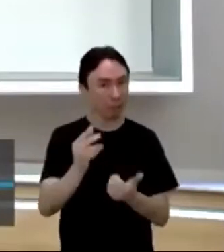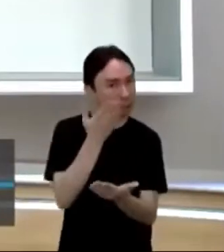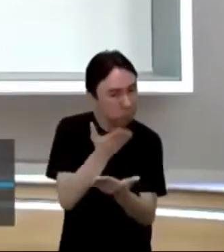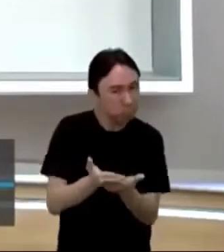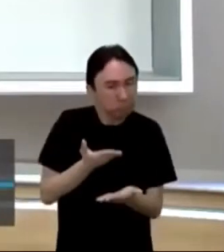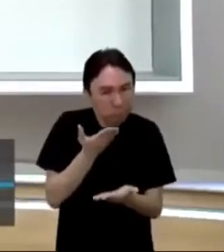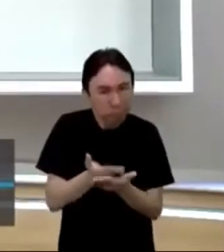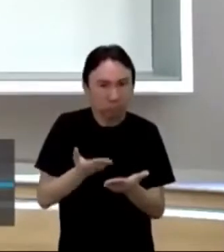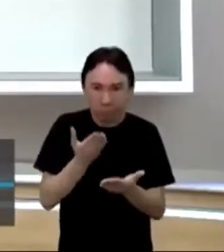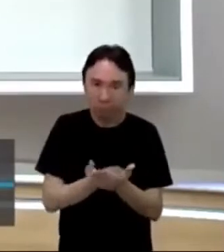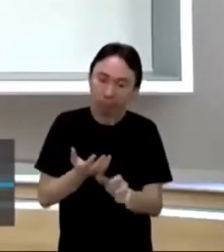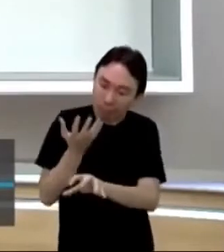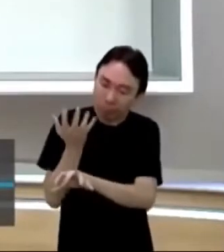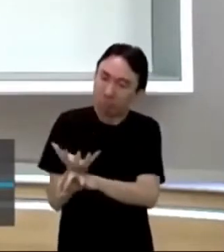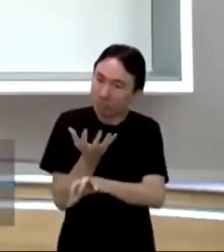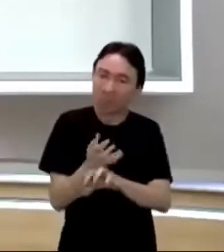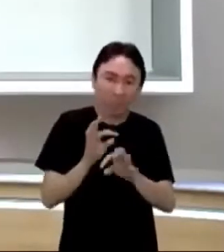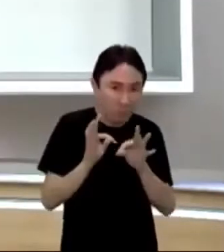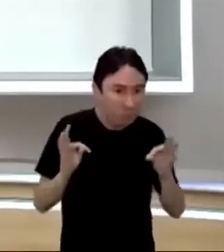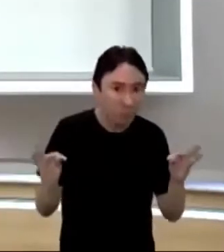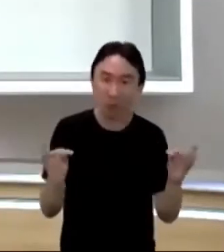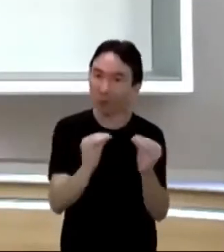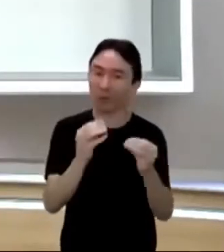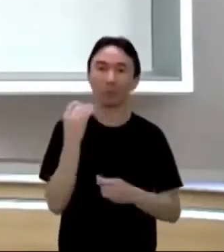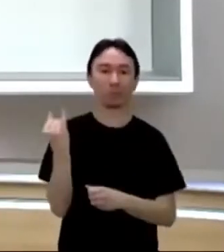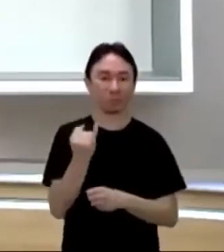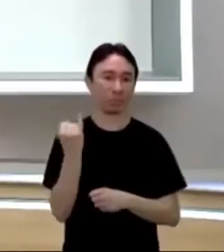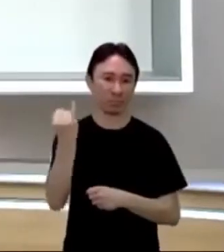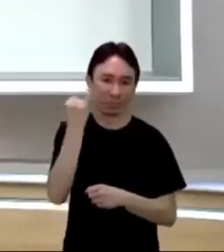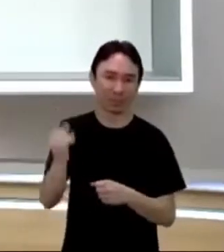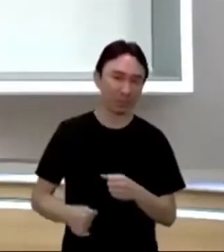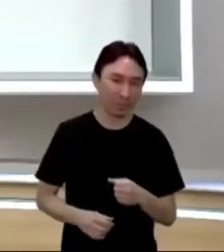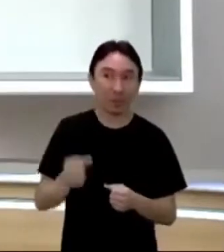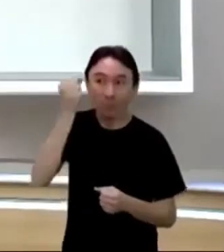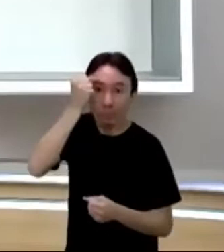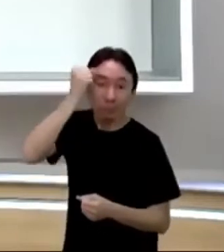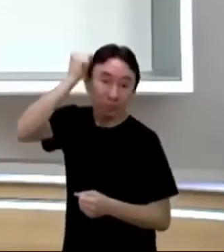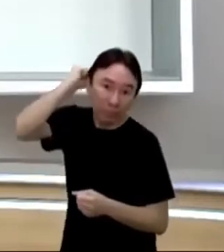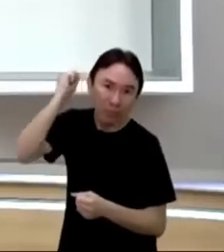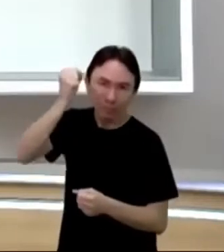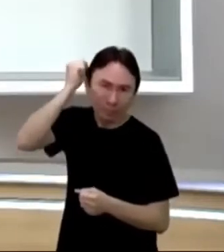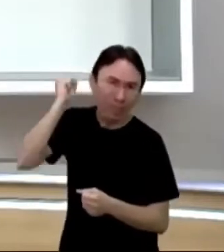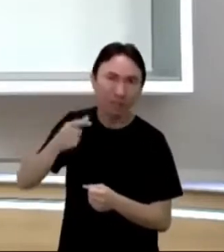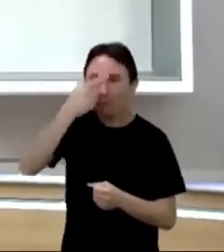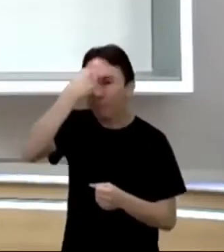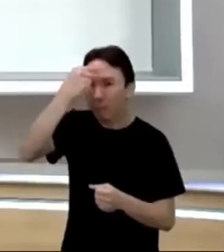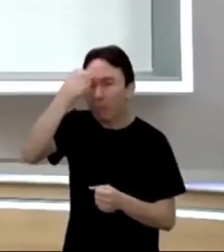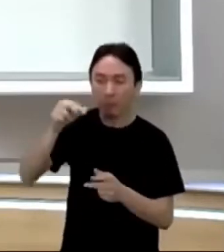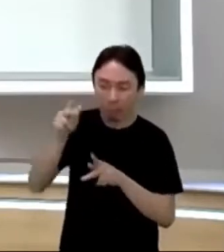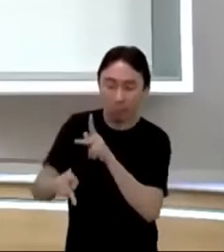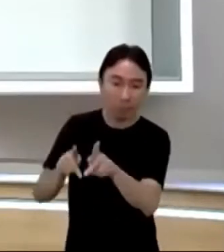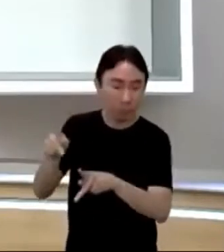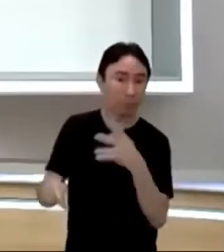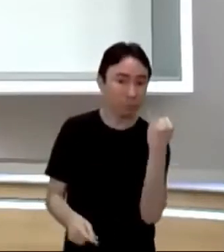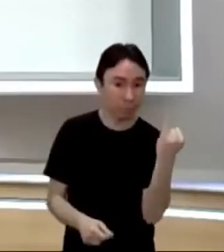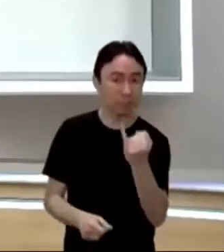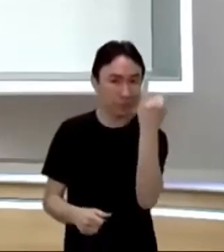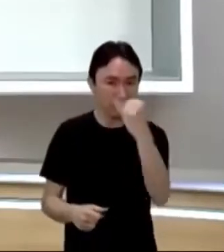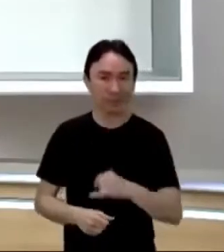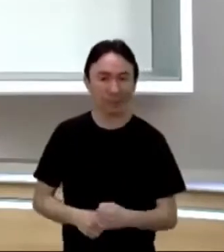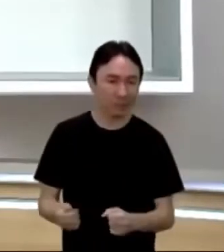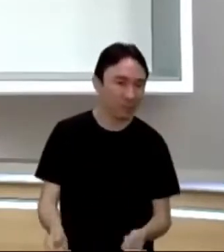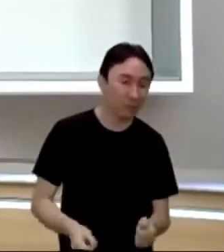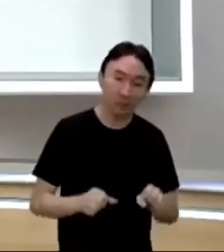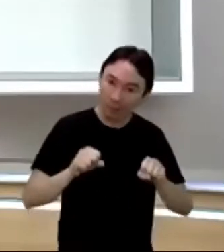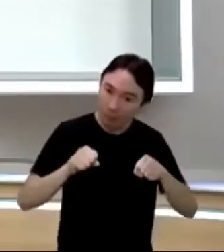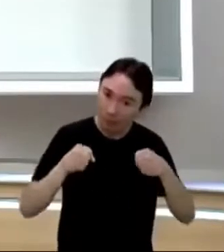importância, vestibulares aí das universidades públicas também é importante. Se dediquem, né? Vejam aí o que vai ter